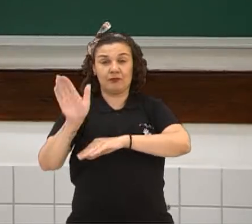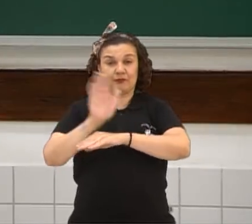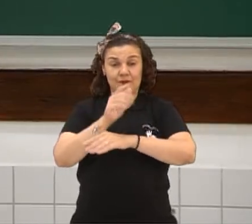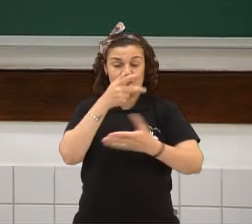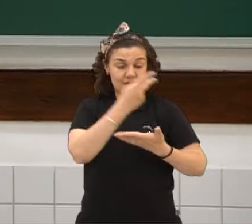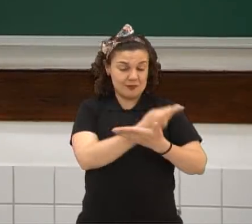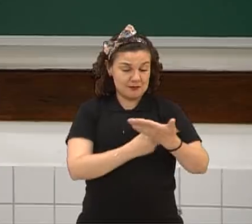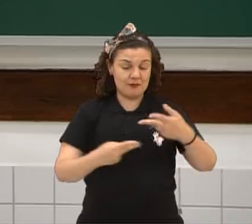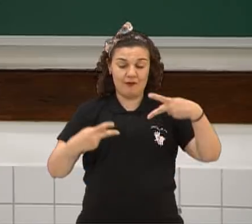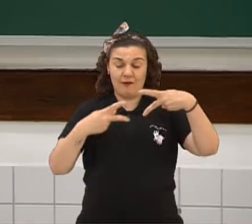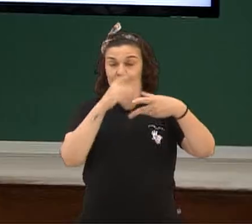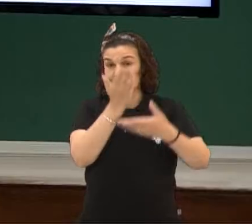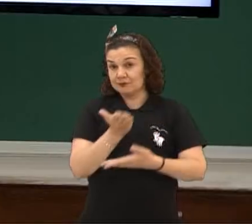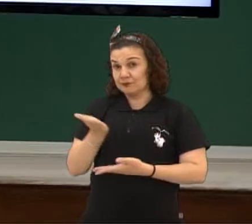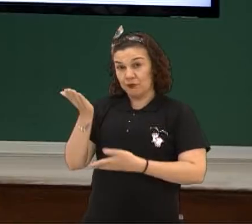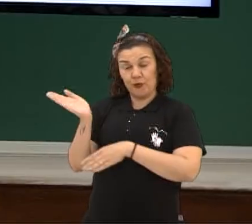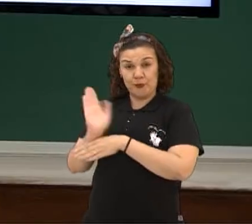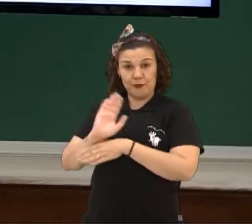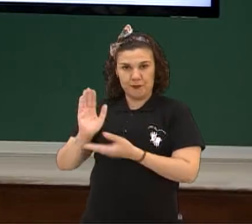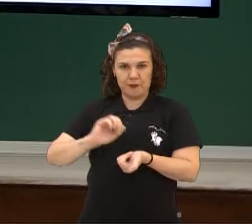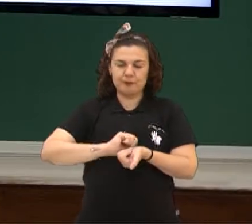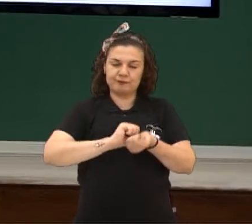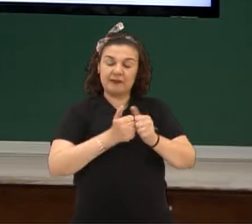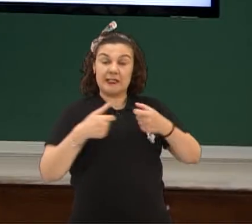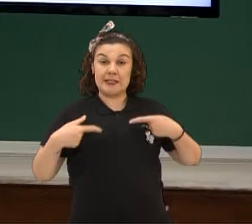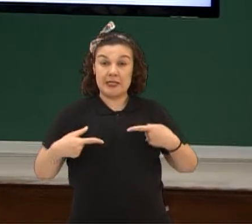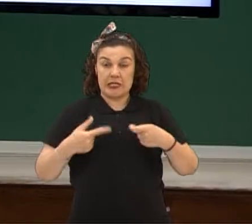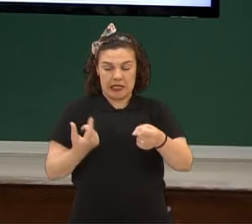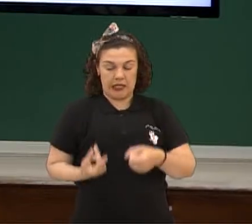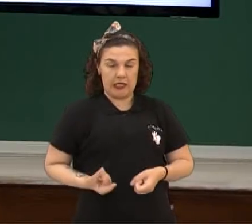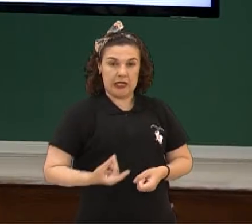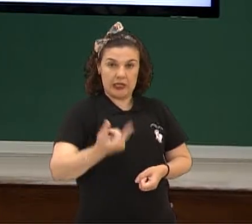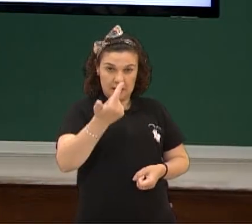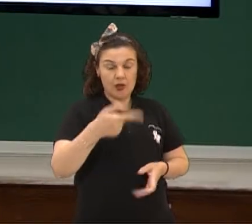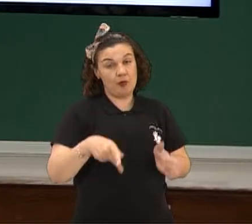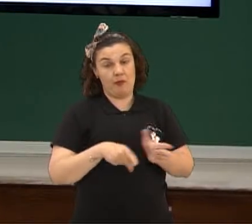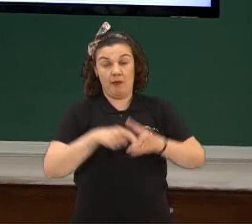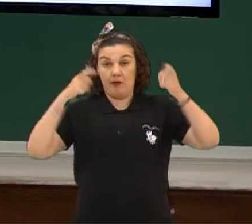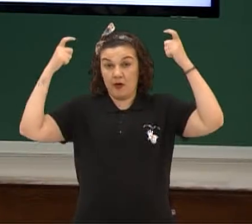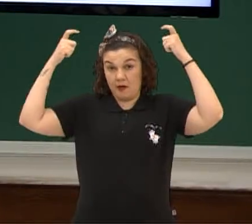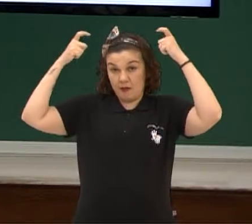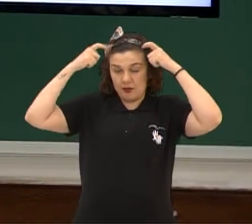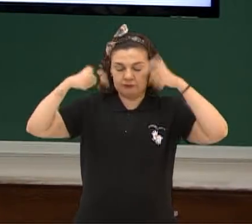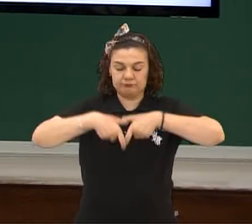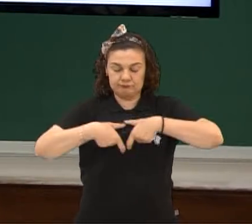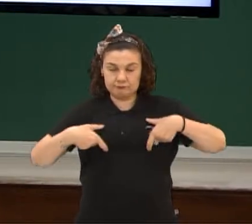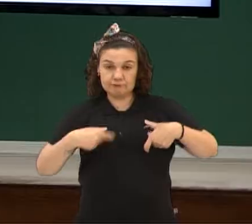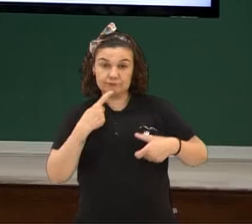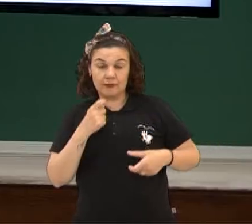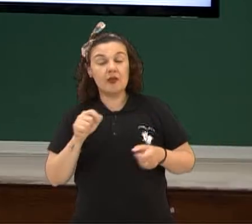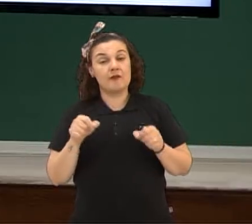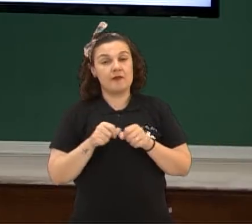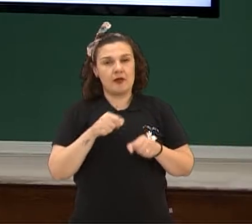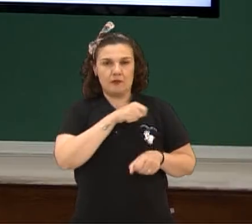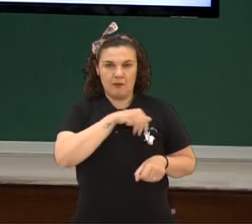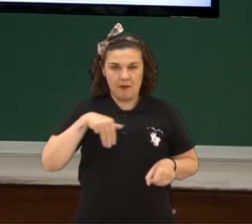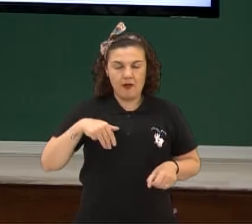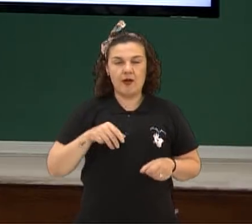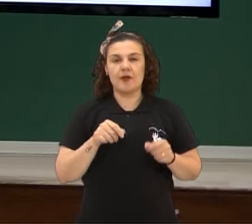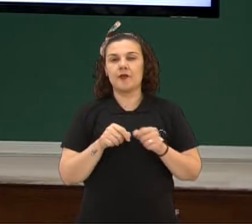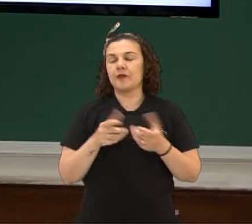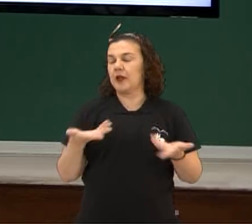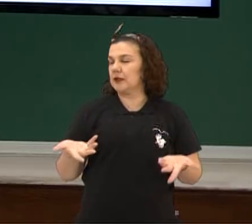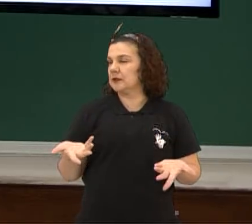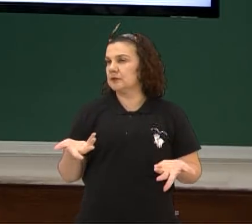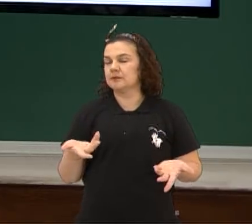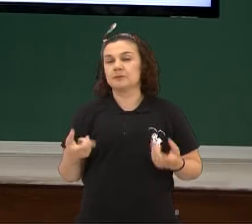aqui Guerra Infinita, eles adaptaram lá, que a Disney fez a adaptação nos filmes que nós conhecemos, Guerra Infinita, lá,